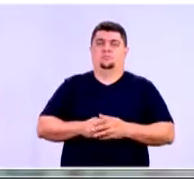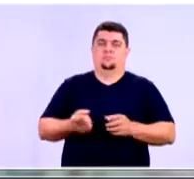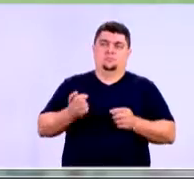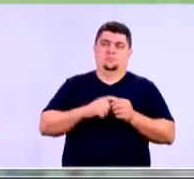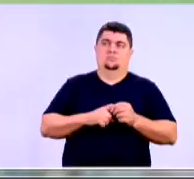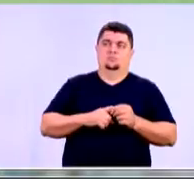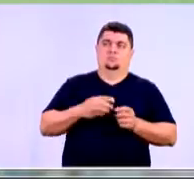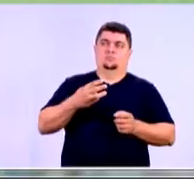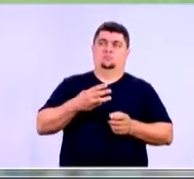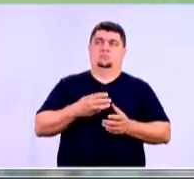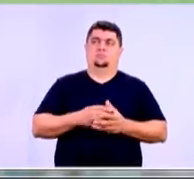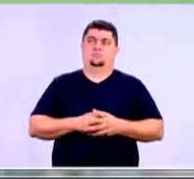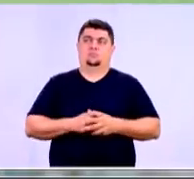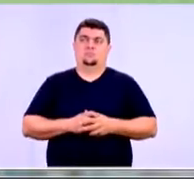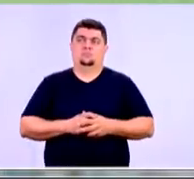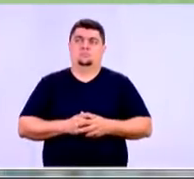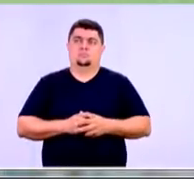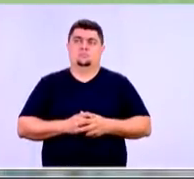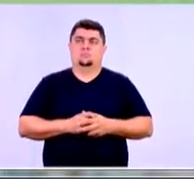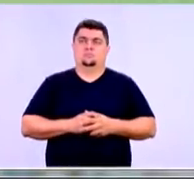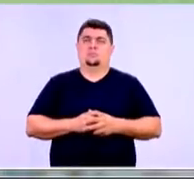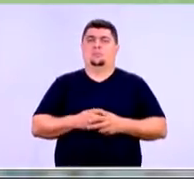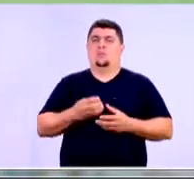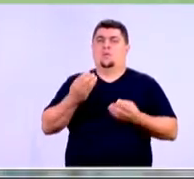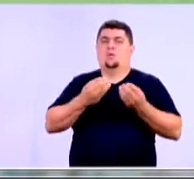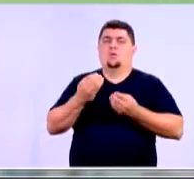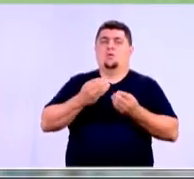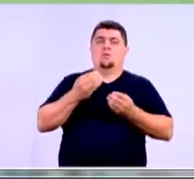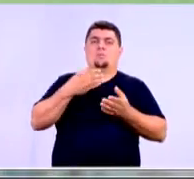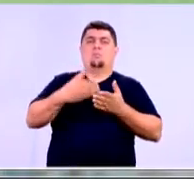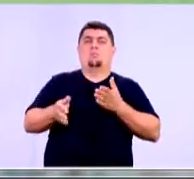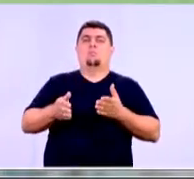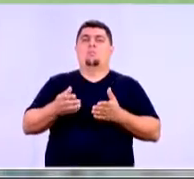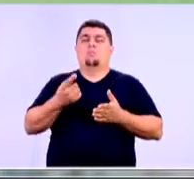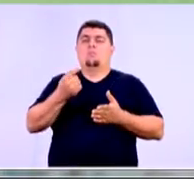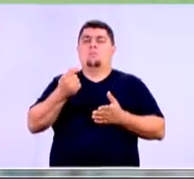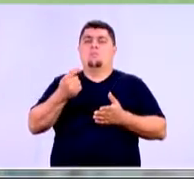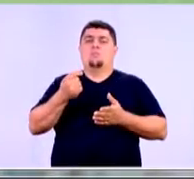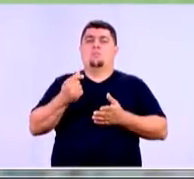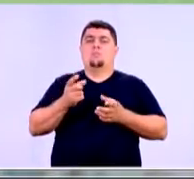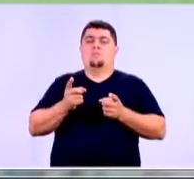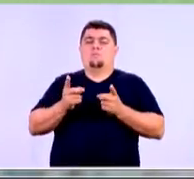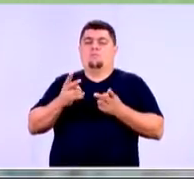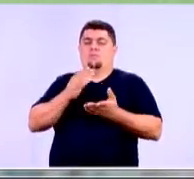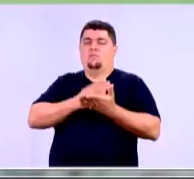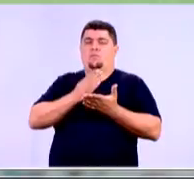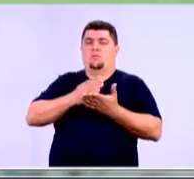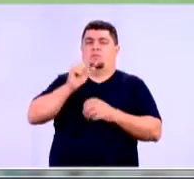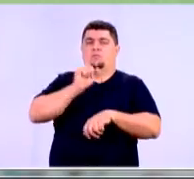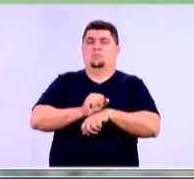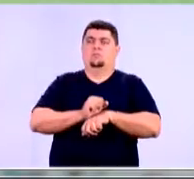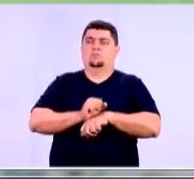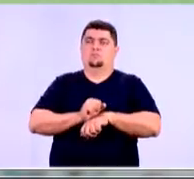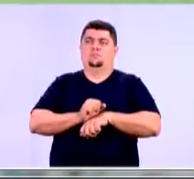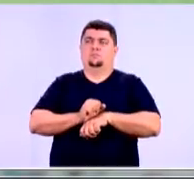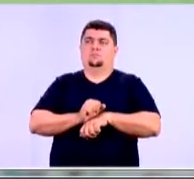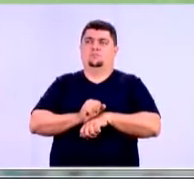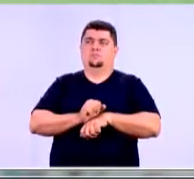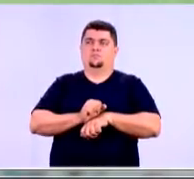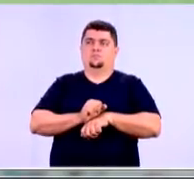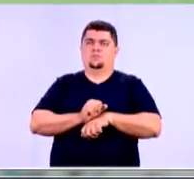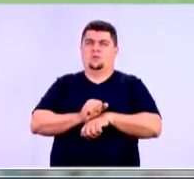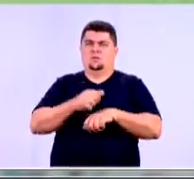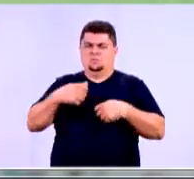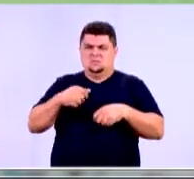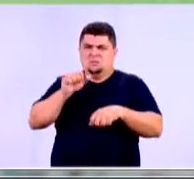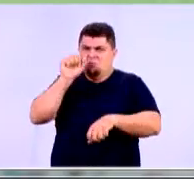para a questão 3. Verifique qual seria a perda de receita caso ele parasse de vender para clientes inadimplentes. Você acha que ele deveria parar de